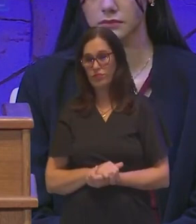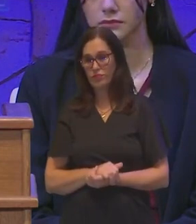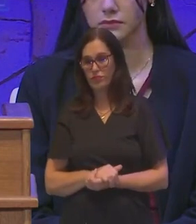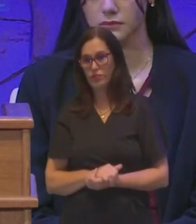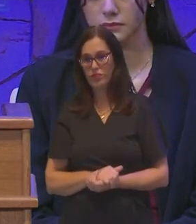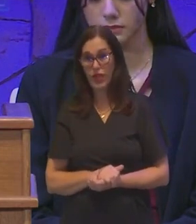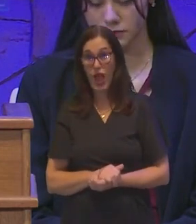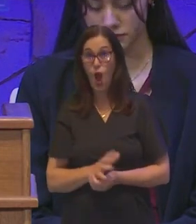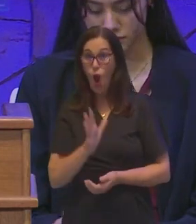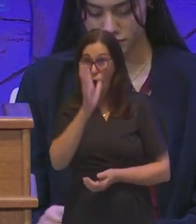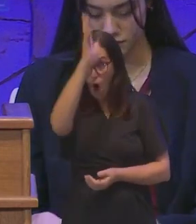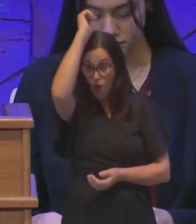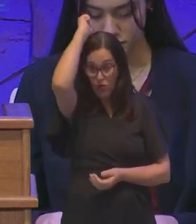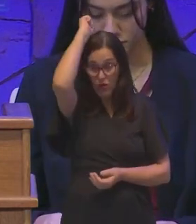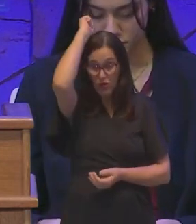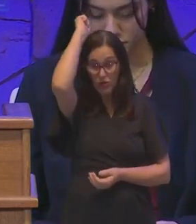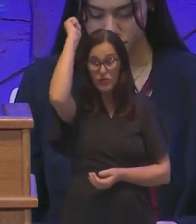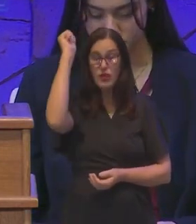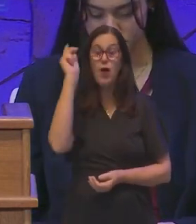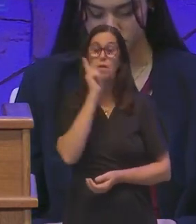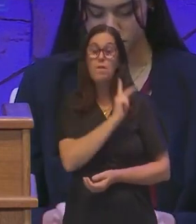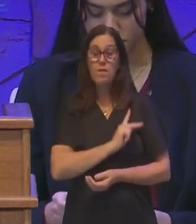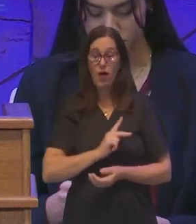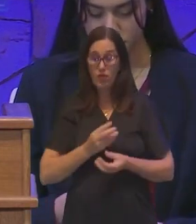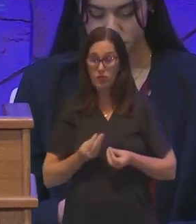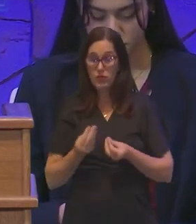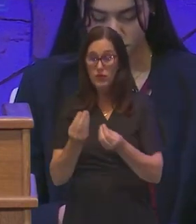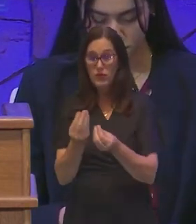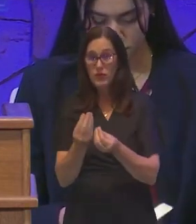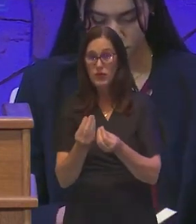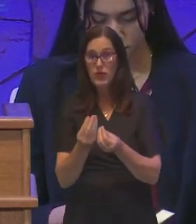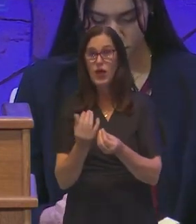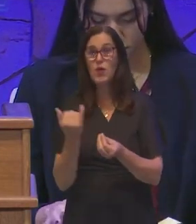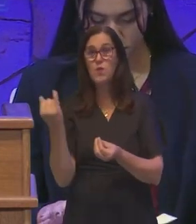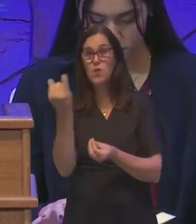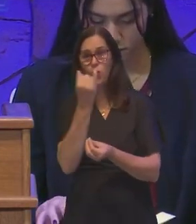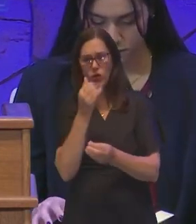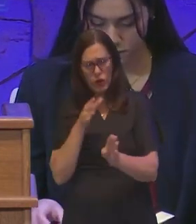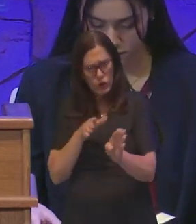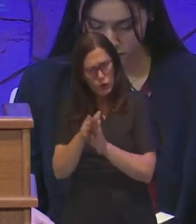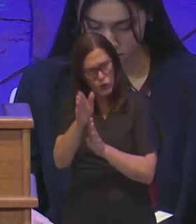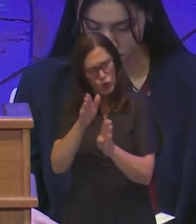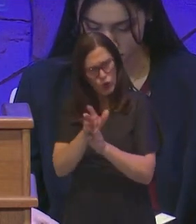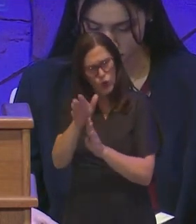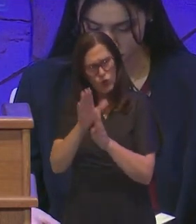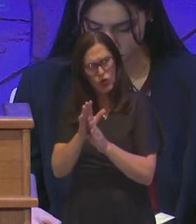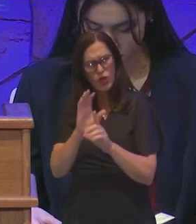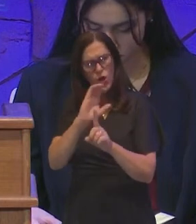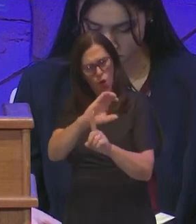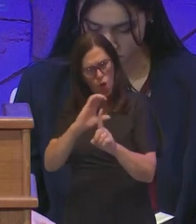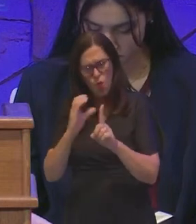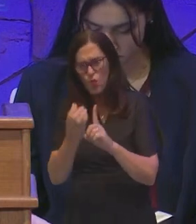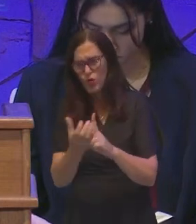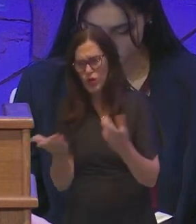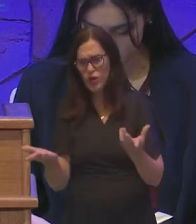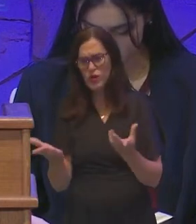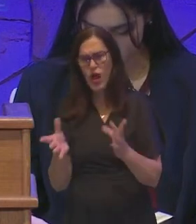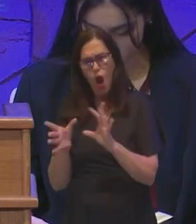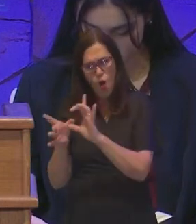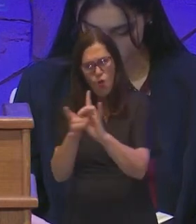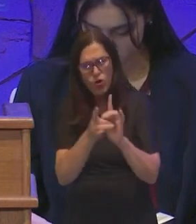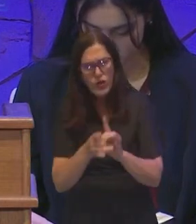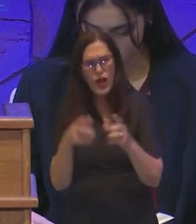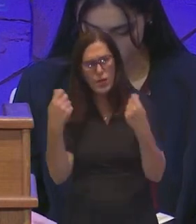Em Romanos, Paulo dedica parte significativa exortando aquela comunidade à